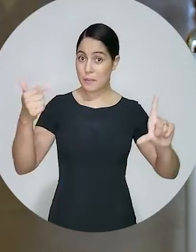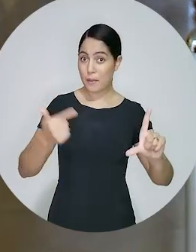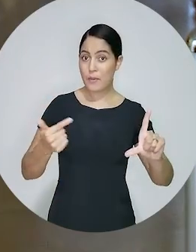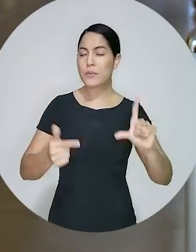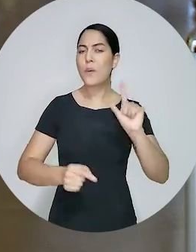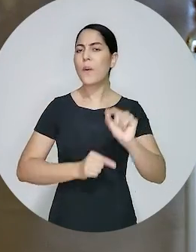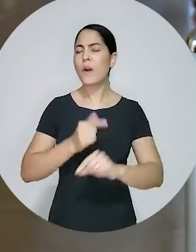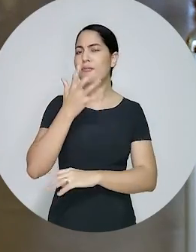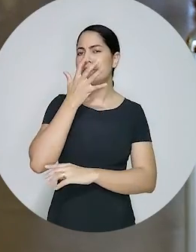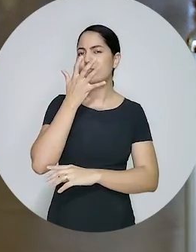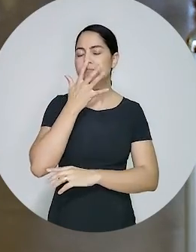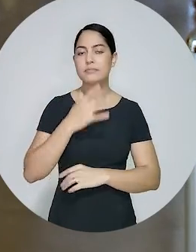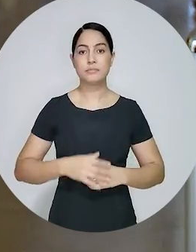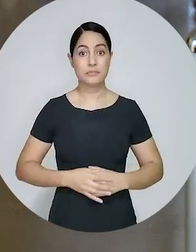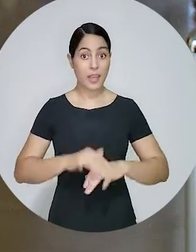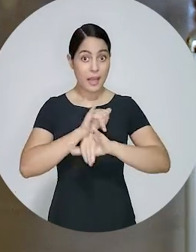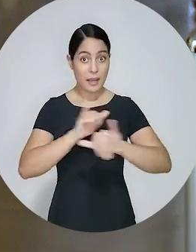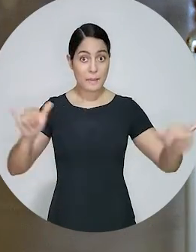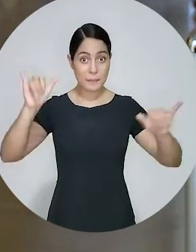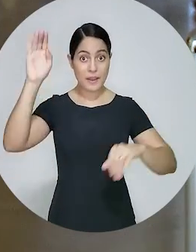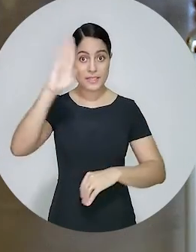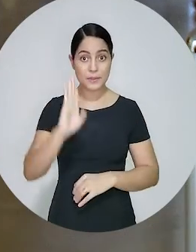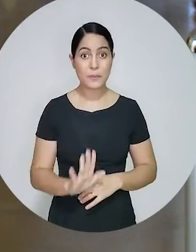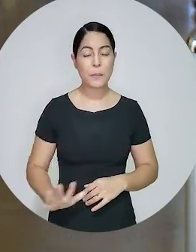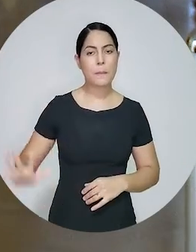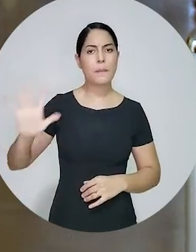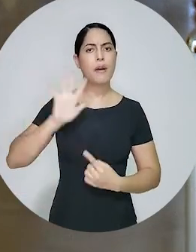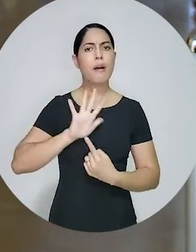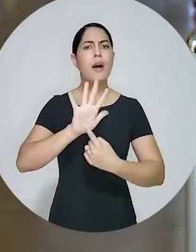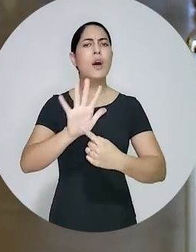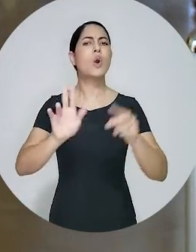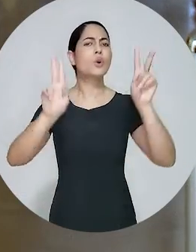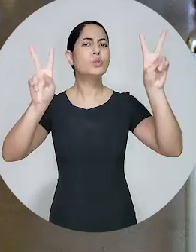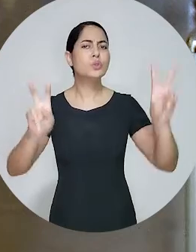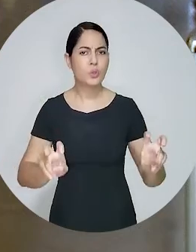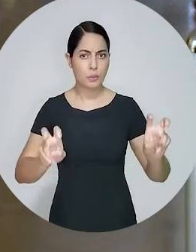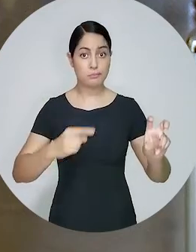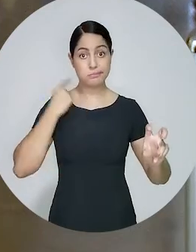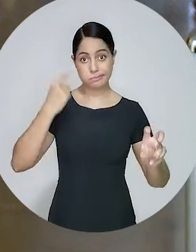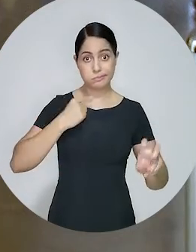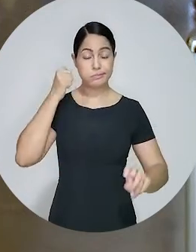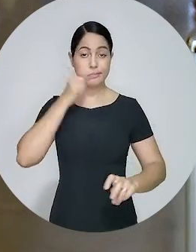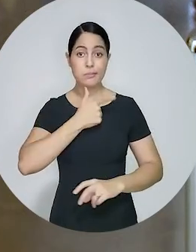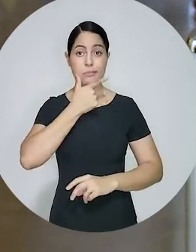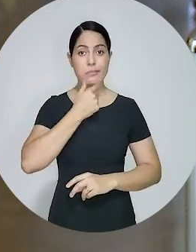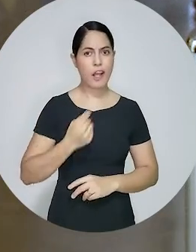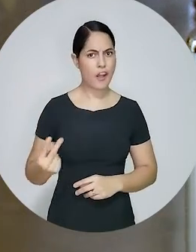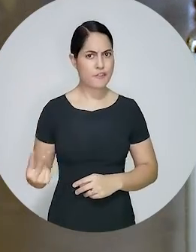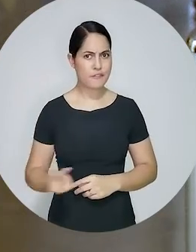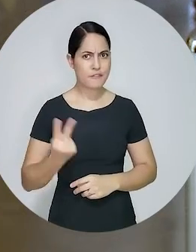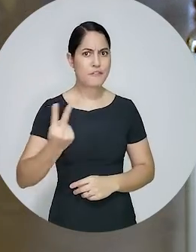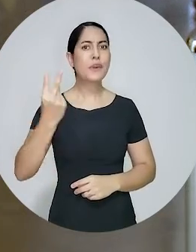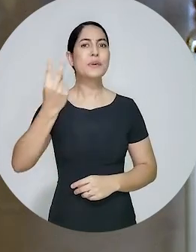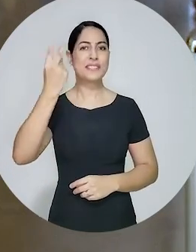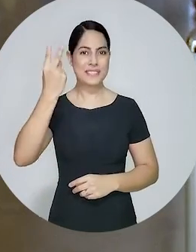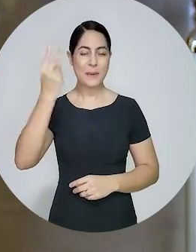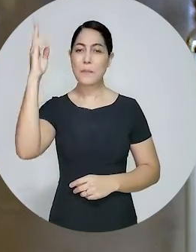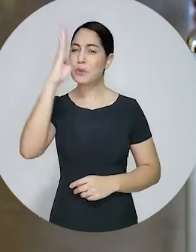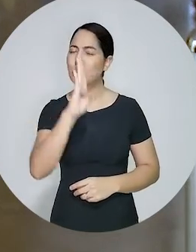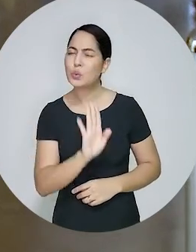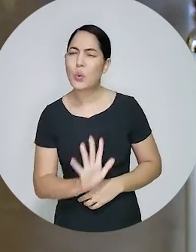Neste bloco, você vai acompanhar o que a imprensa nacional tem destacado quando o assunto é a valorização das